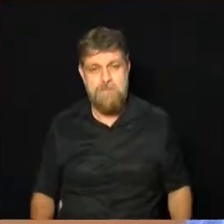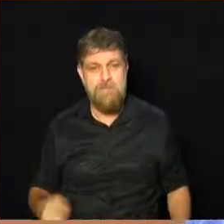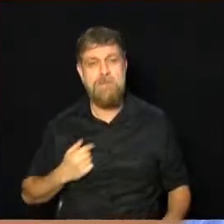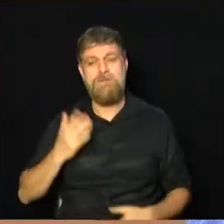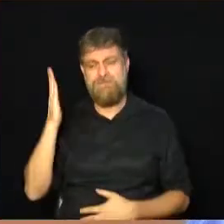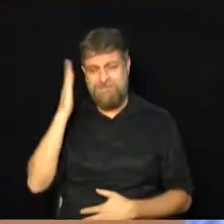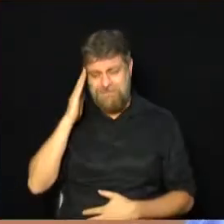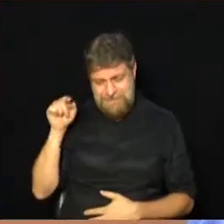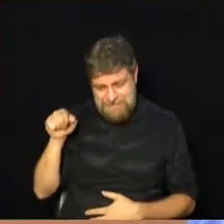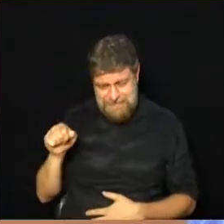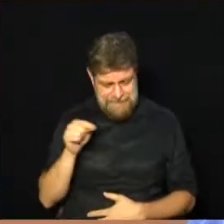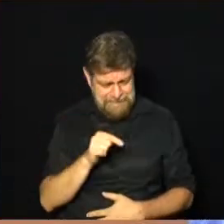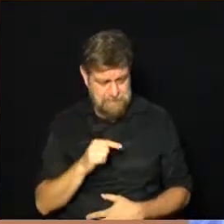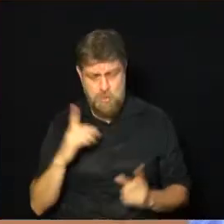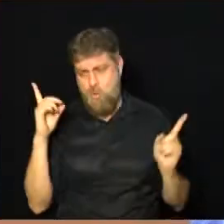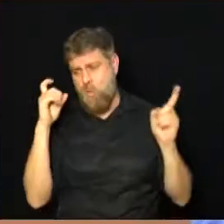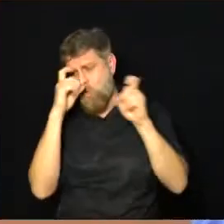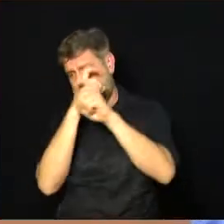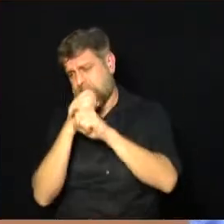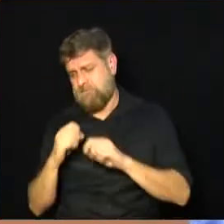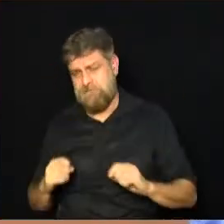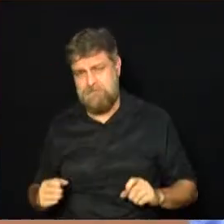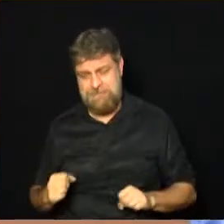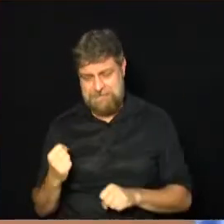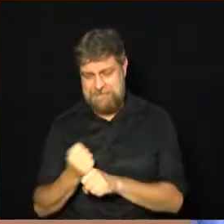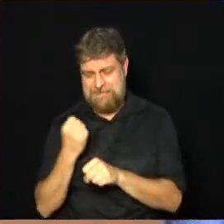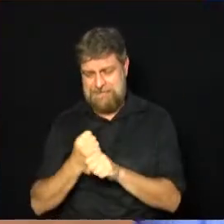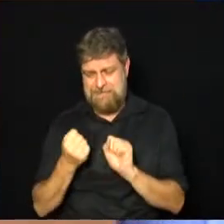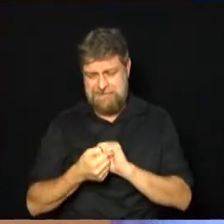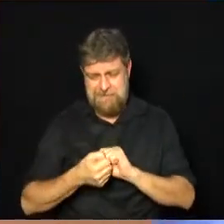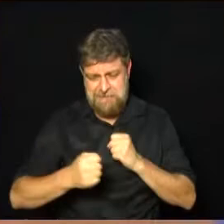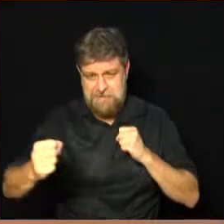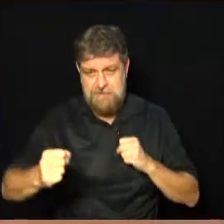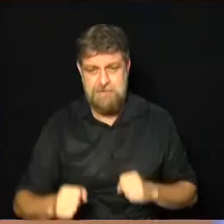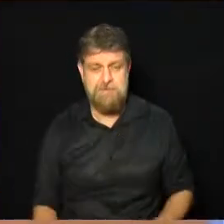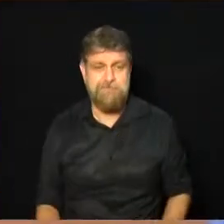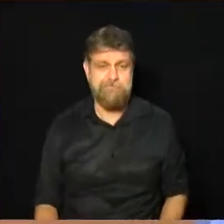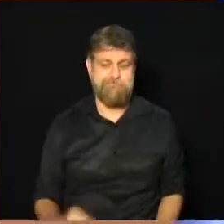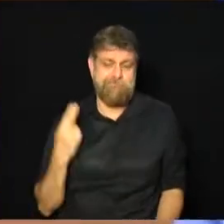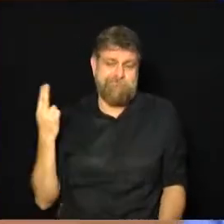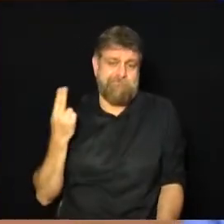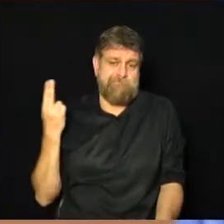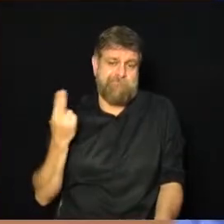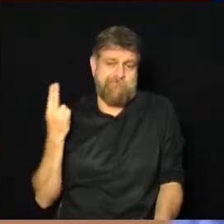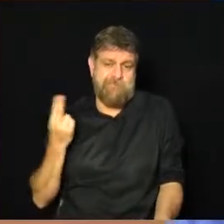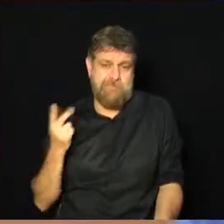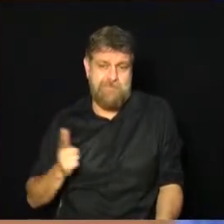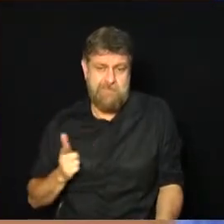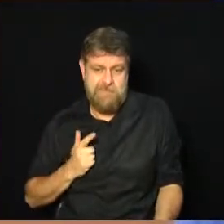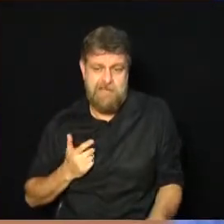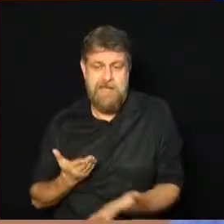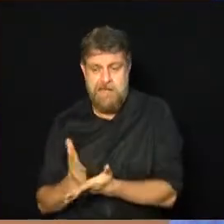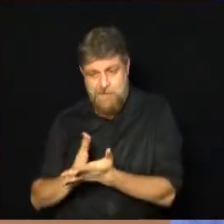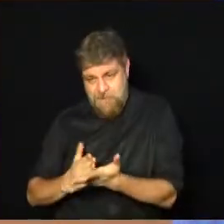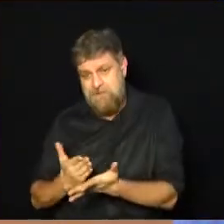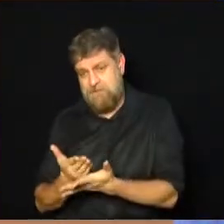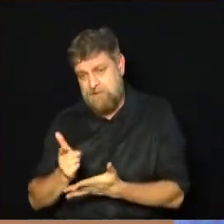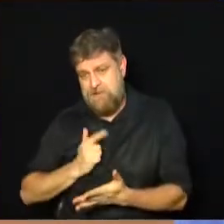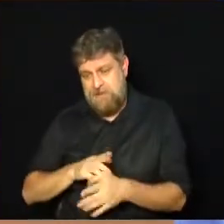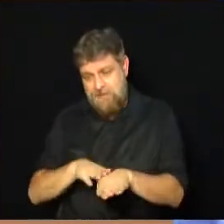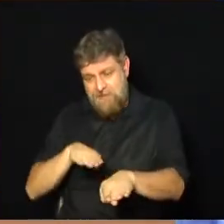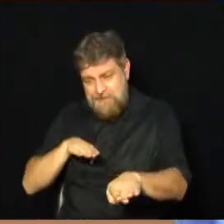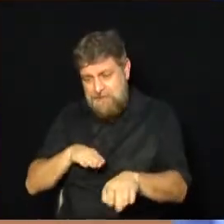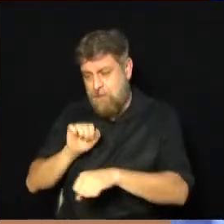da dificuldade que nós enfrentaríamos, porque para fazer uma obra dessa, não tem como fazê-la sem provocar interrupções no